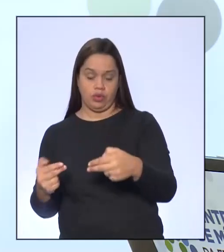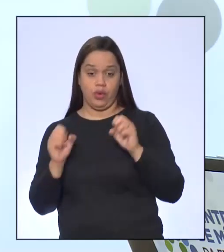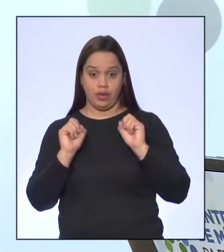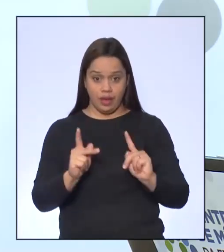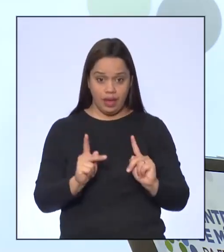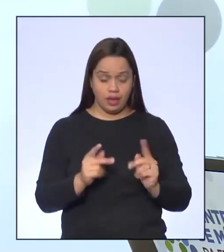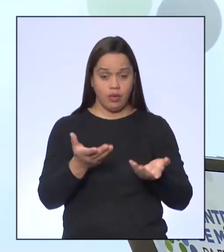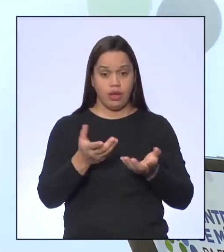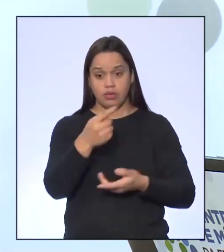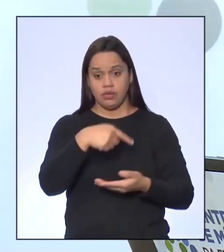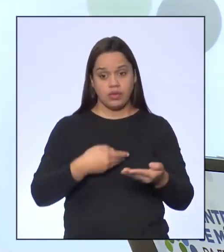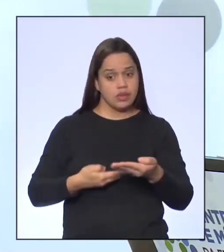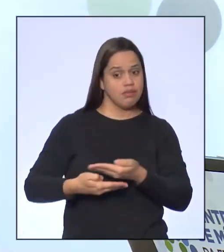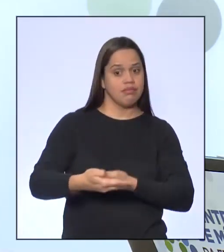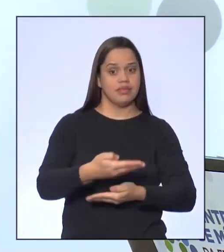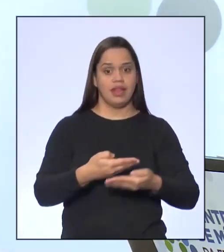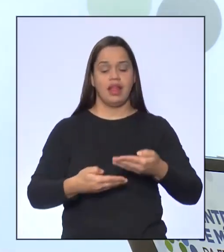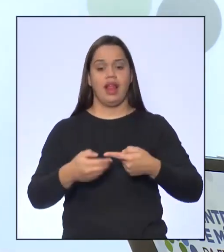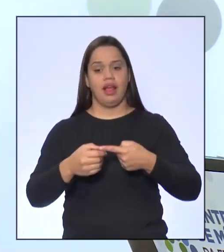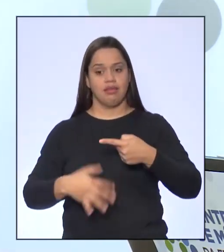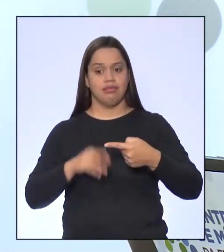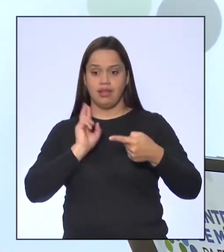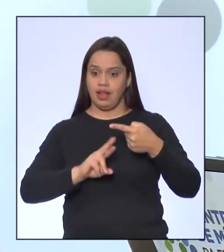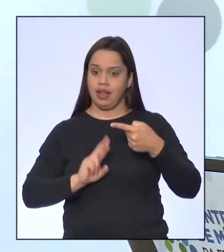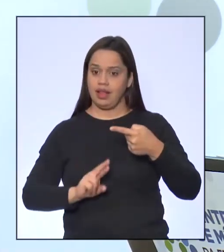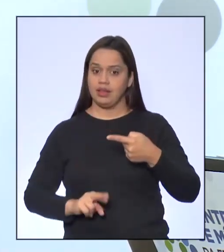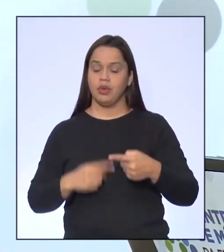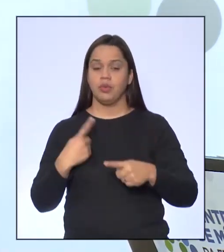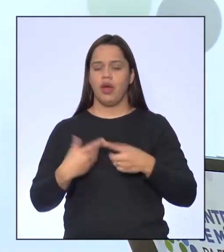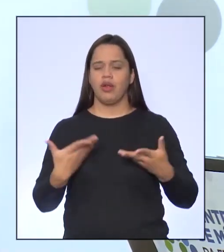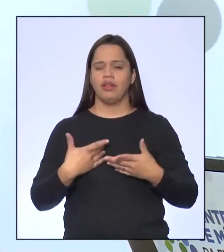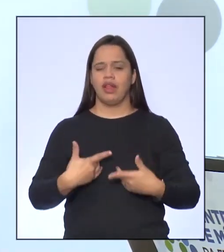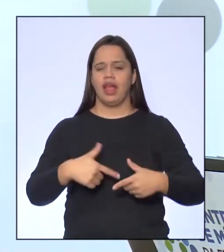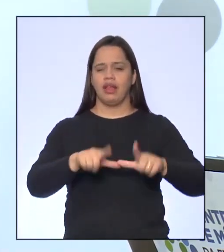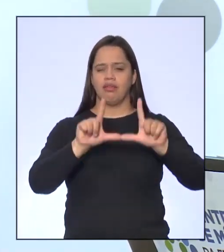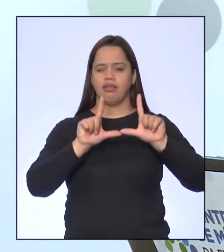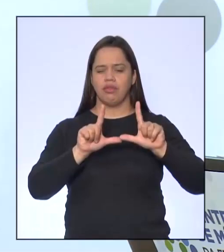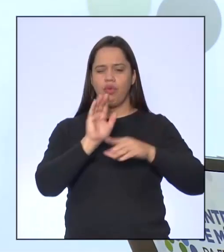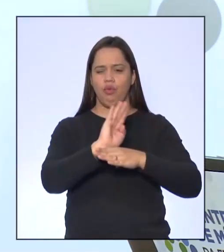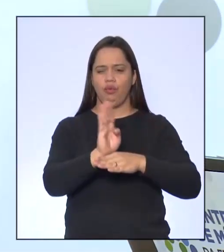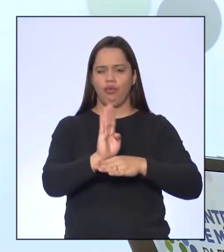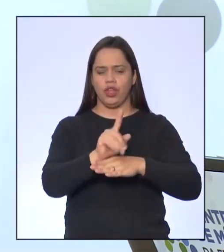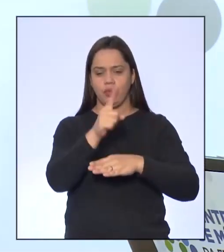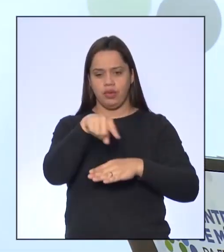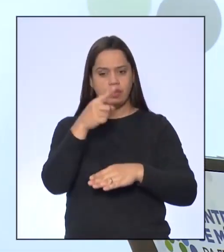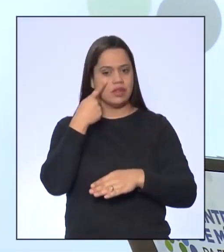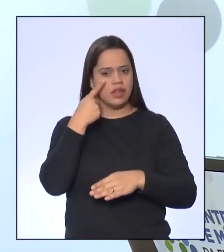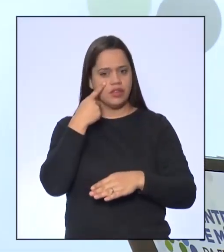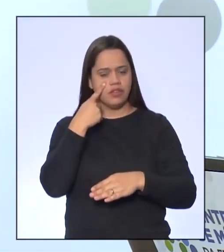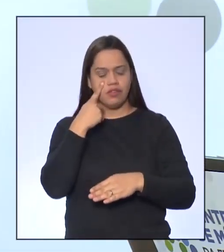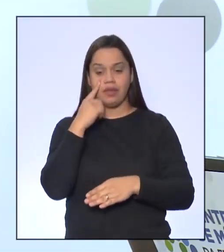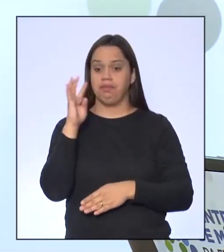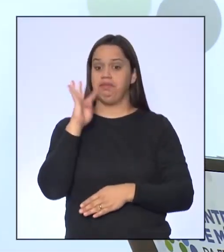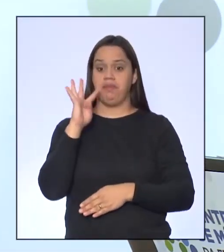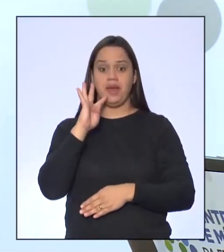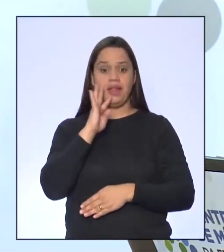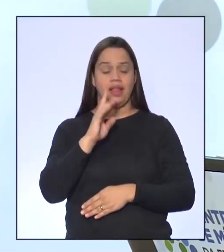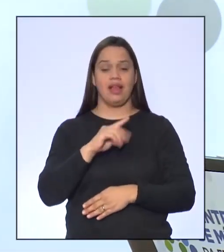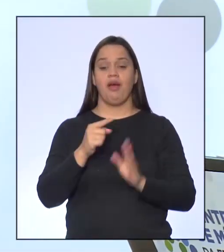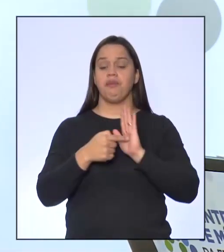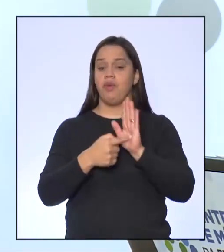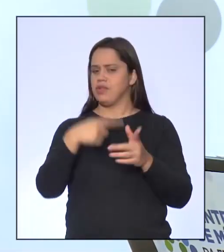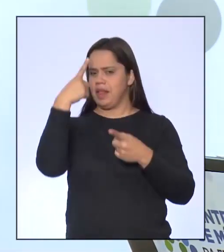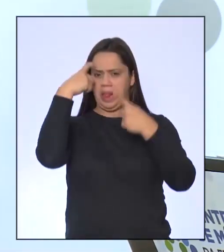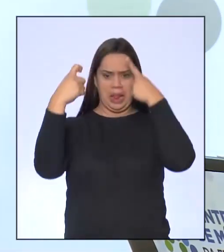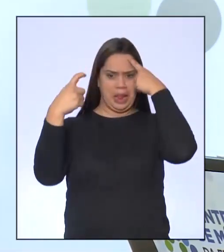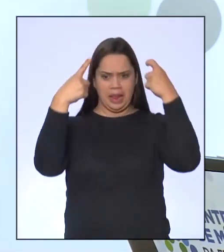vocês interajam. A gente tem agora para mostrar um vídeo bastante interessante, que ele mostra muitas ideias de transformação,